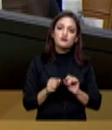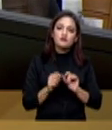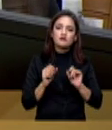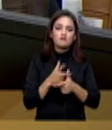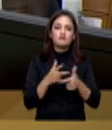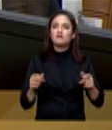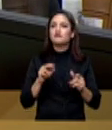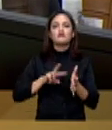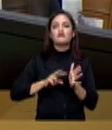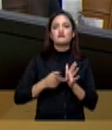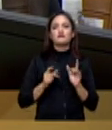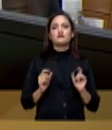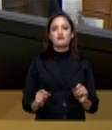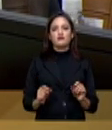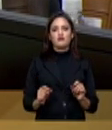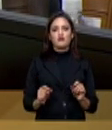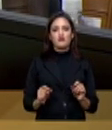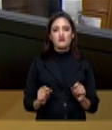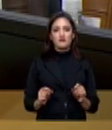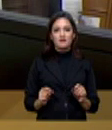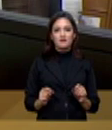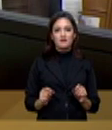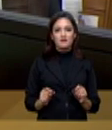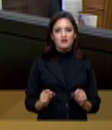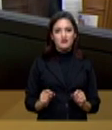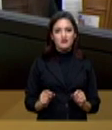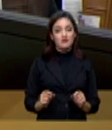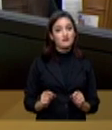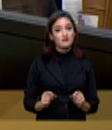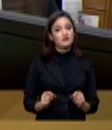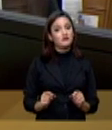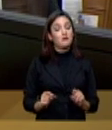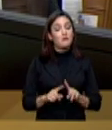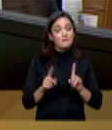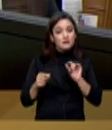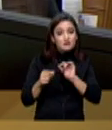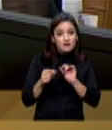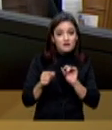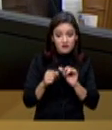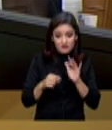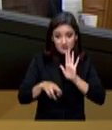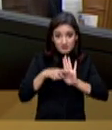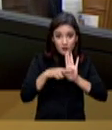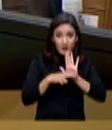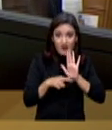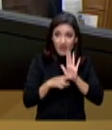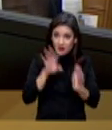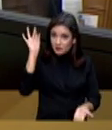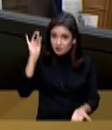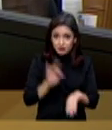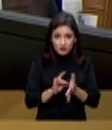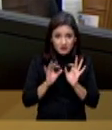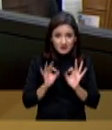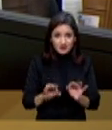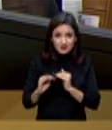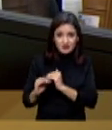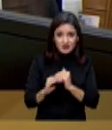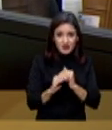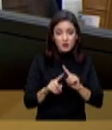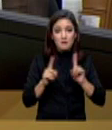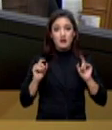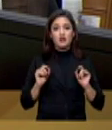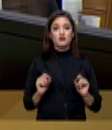significa essa expressão aponte os estabeleceram parâmetro definitivo mas na